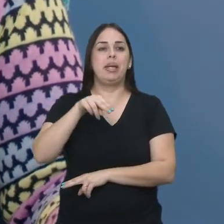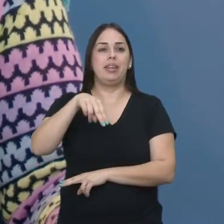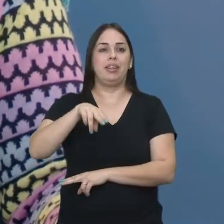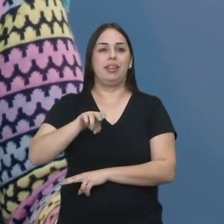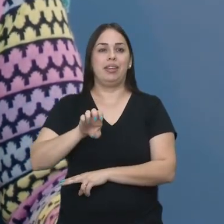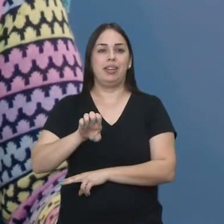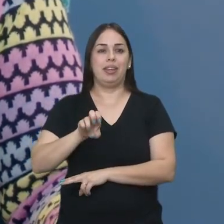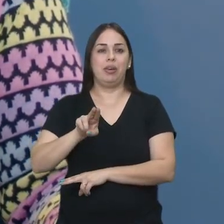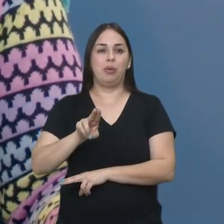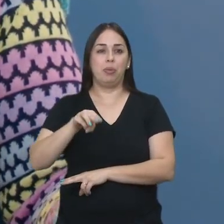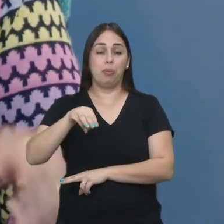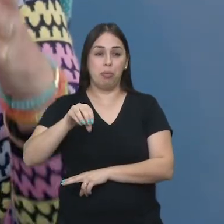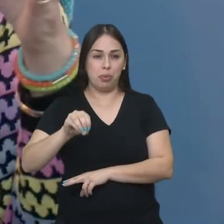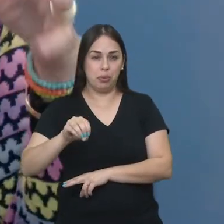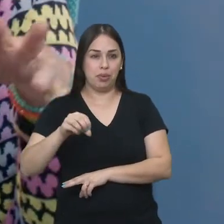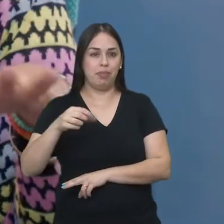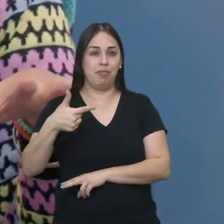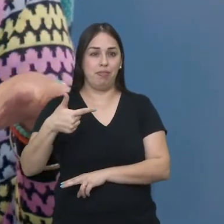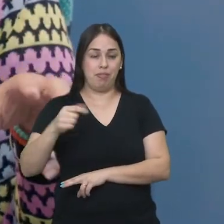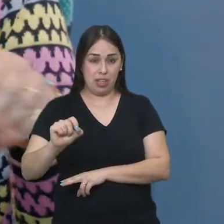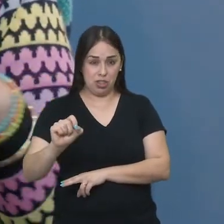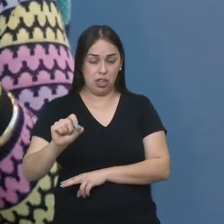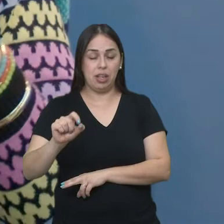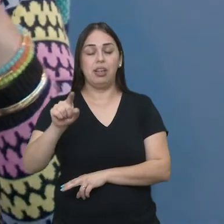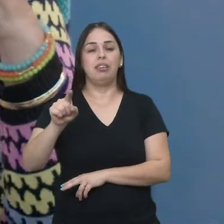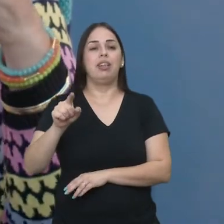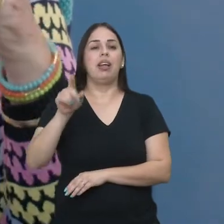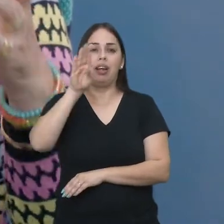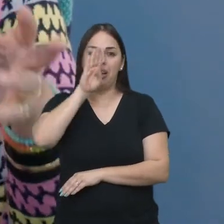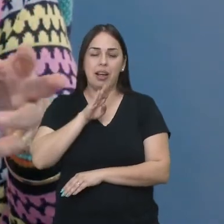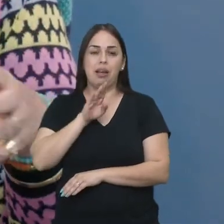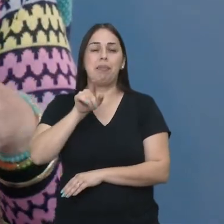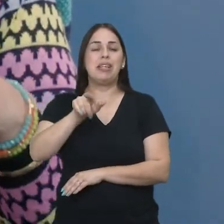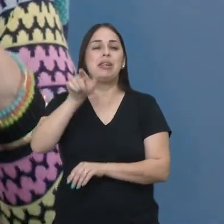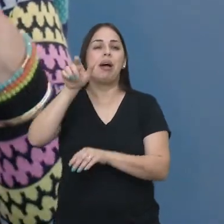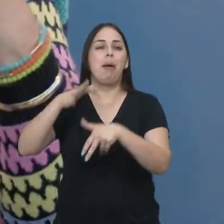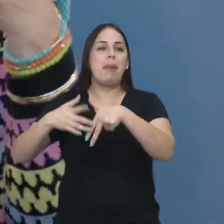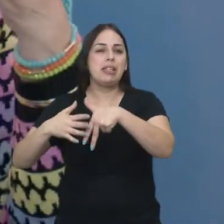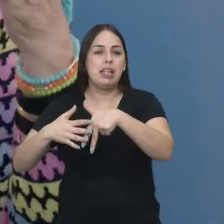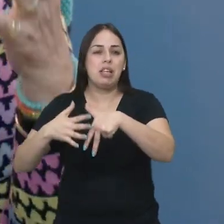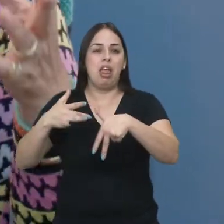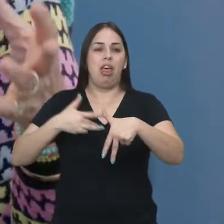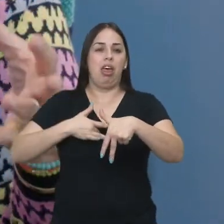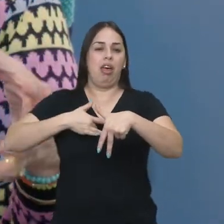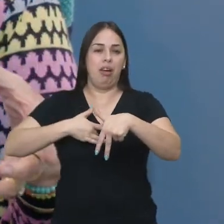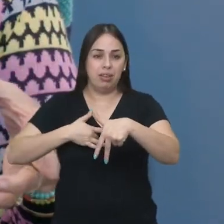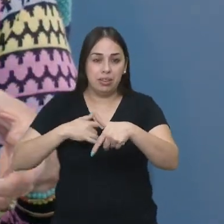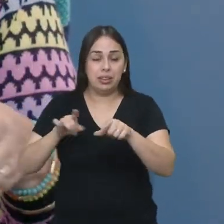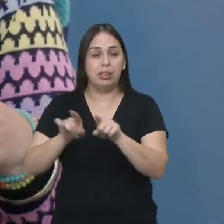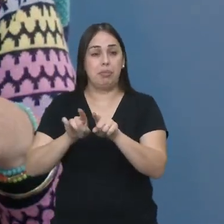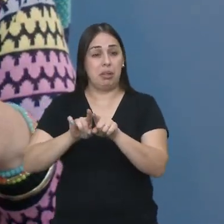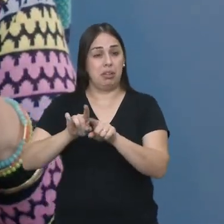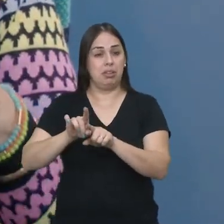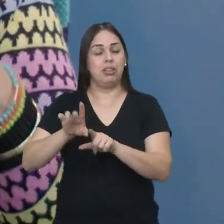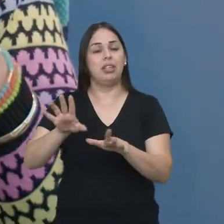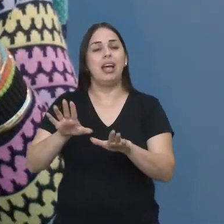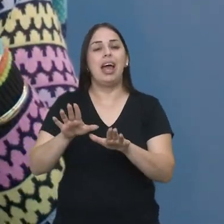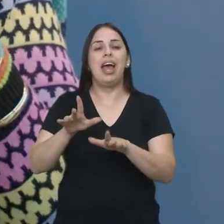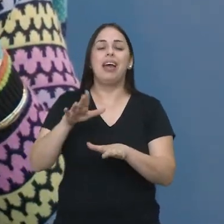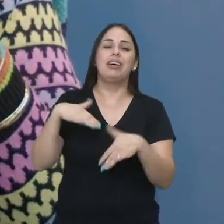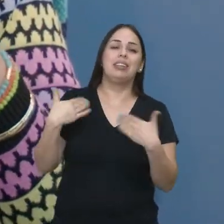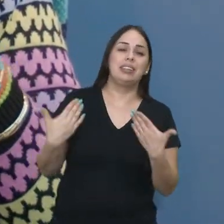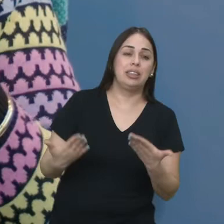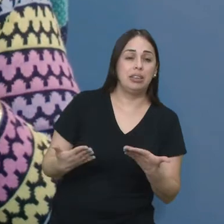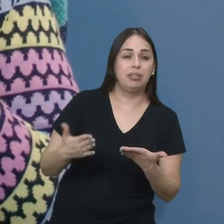gente também oferece na rede pública, mas o paciente tem que ser um portador de asma grave, um paciente com imunodeficiência. Então, o